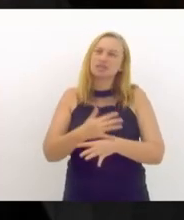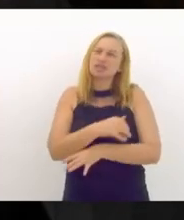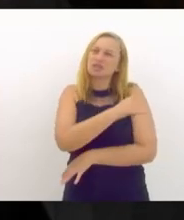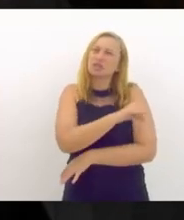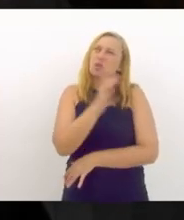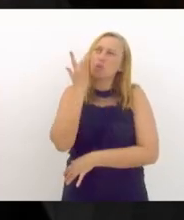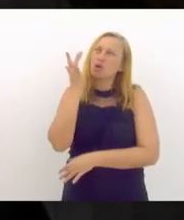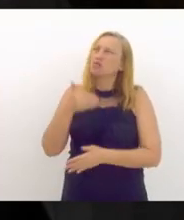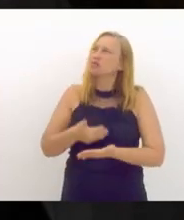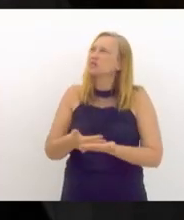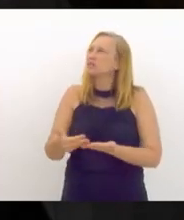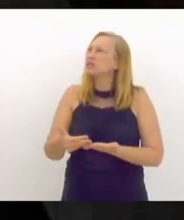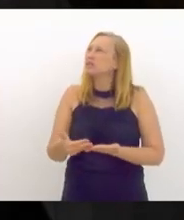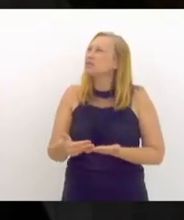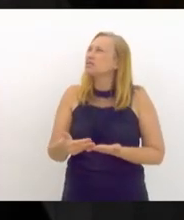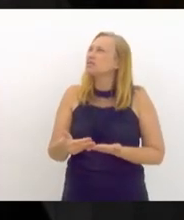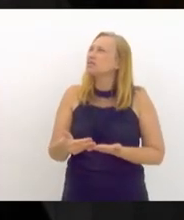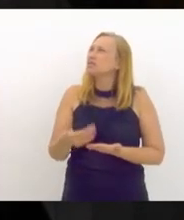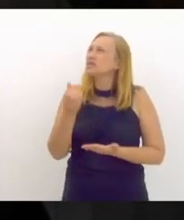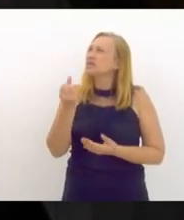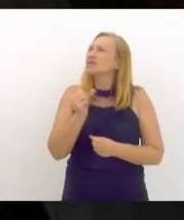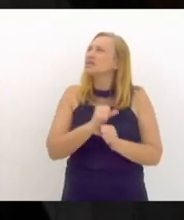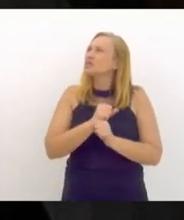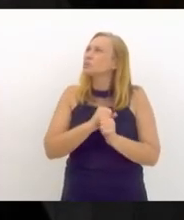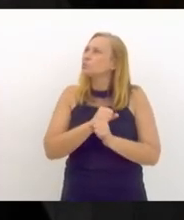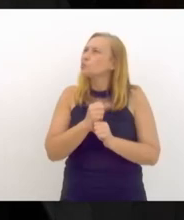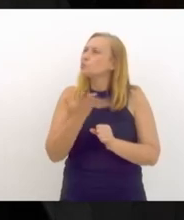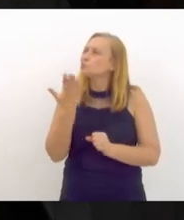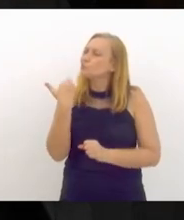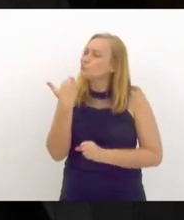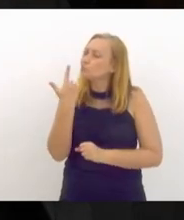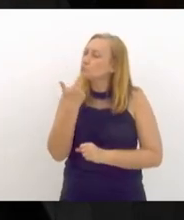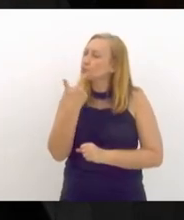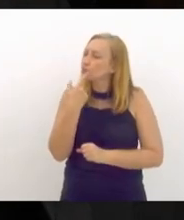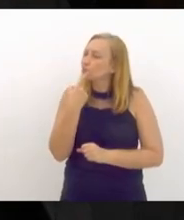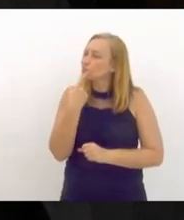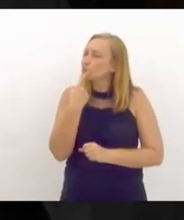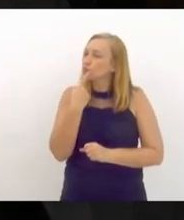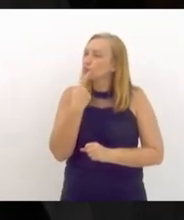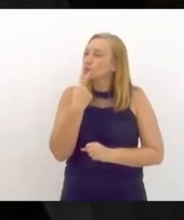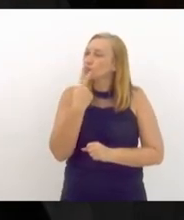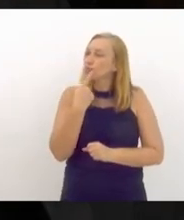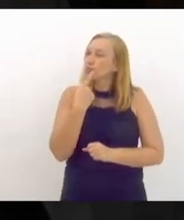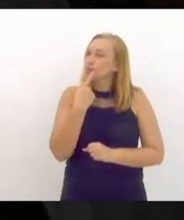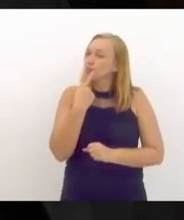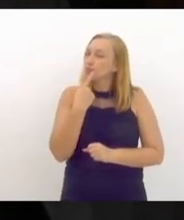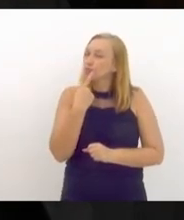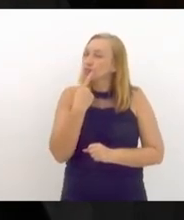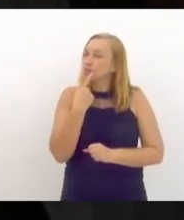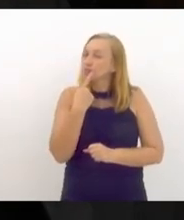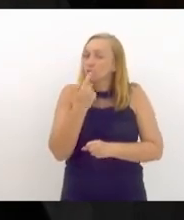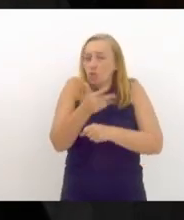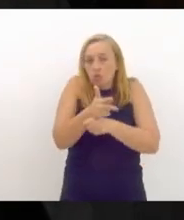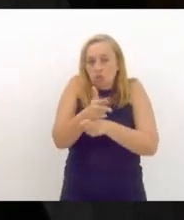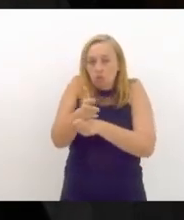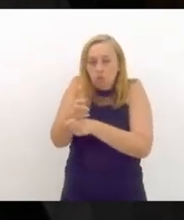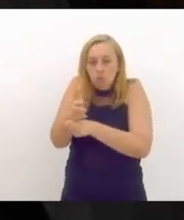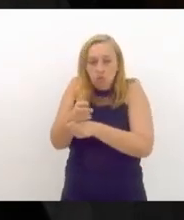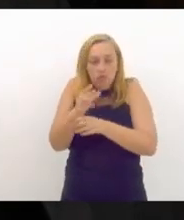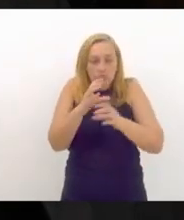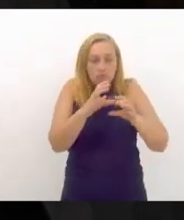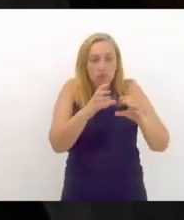se eu não me engano, tem uns 6 anos atrás. Com câmaras, você controlar a cidade toda, a